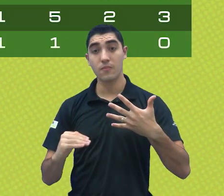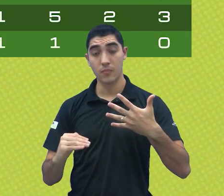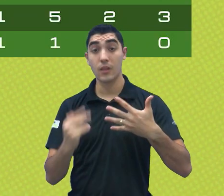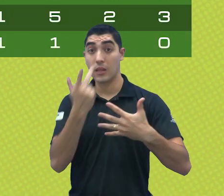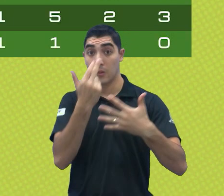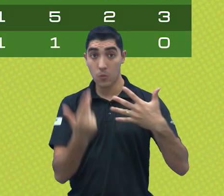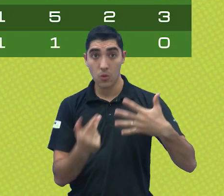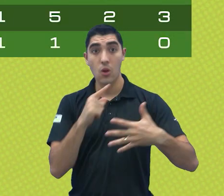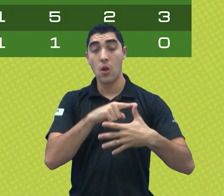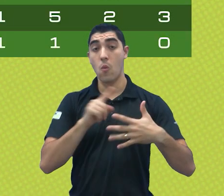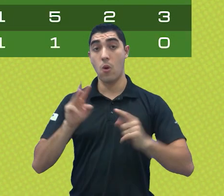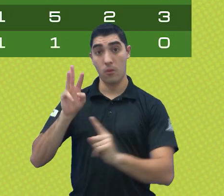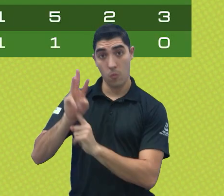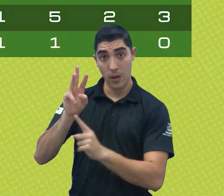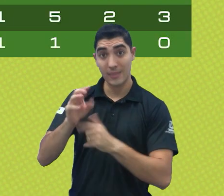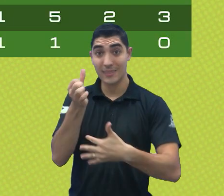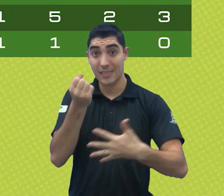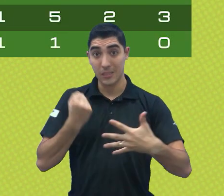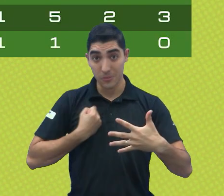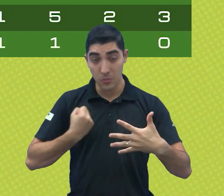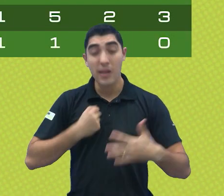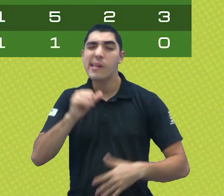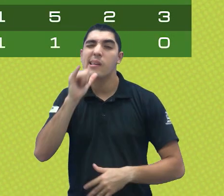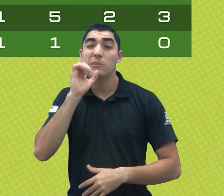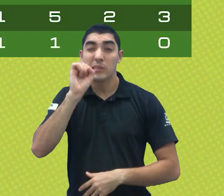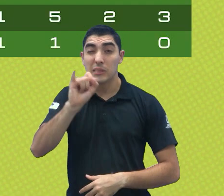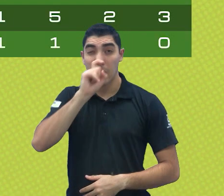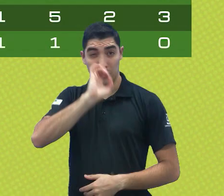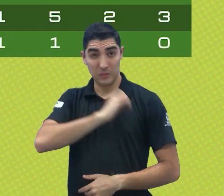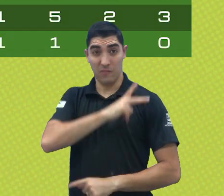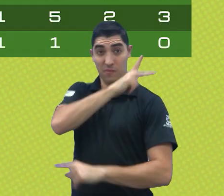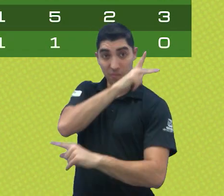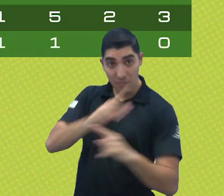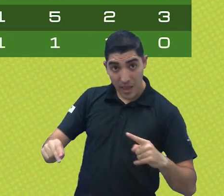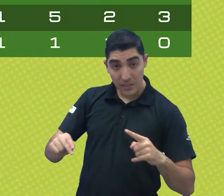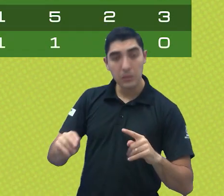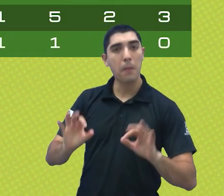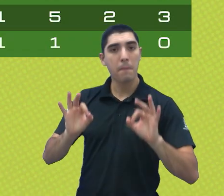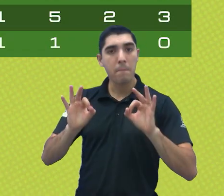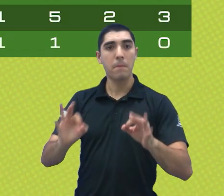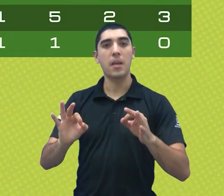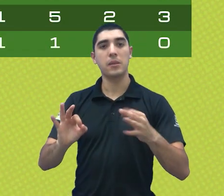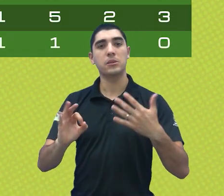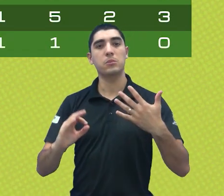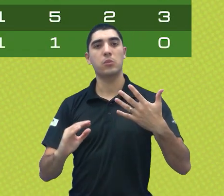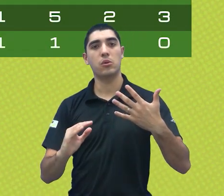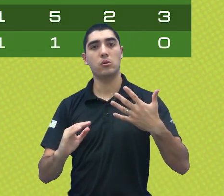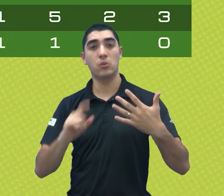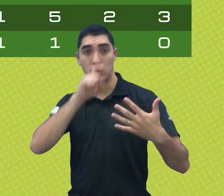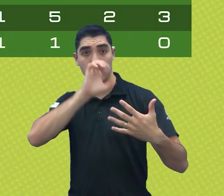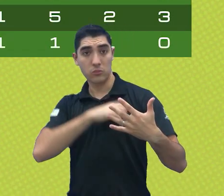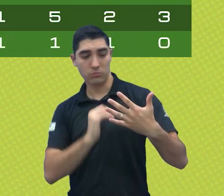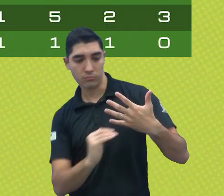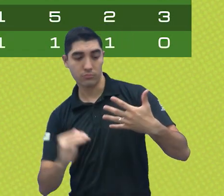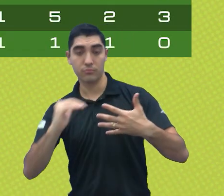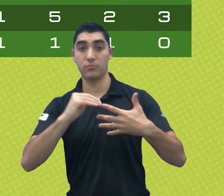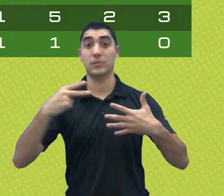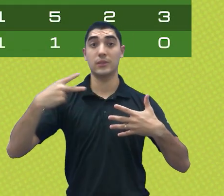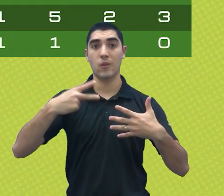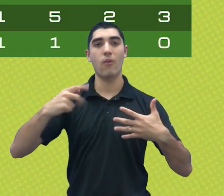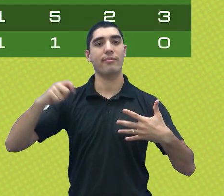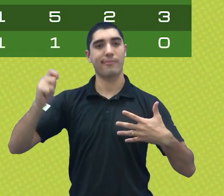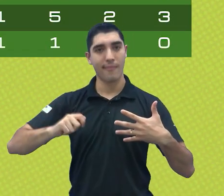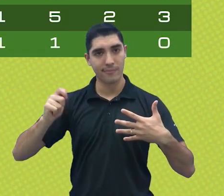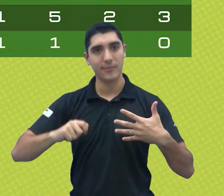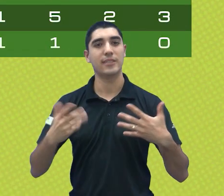Santa líder com 6 pontos. Se o São José tivesse vencido o jogo, São José era no mínimo segundo colocado, junto com o Linense, ou